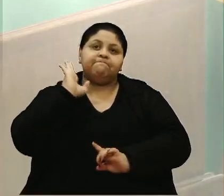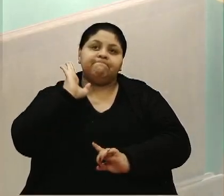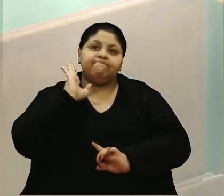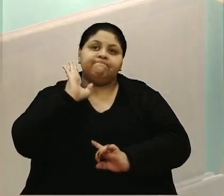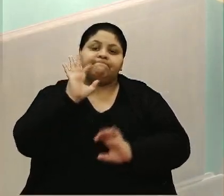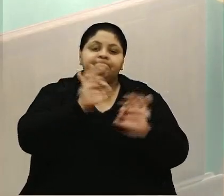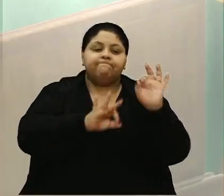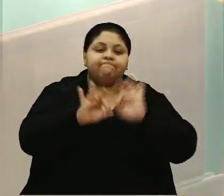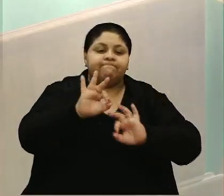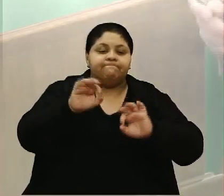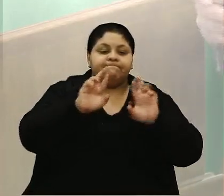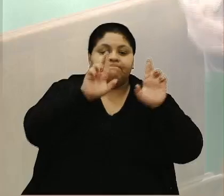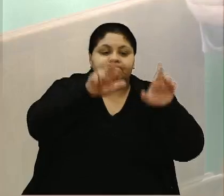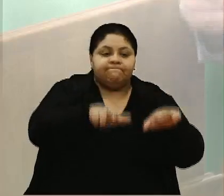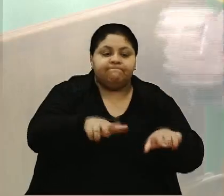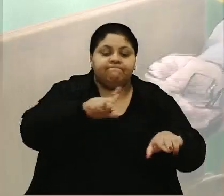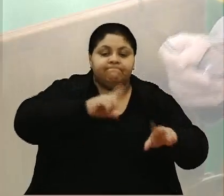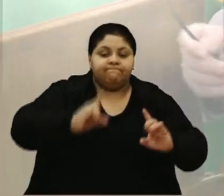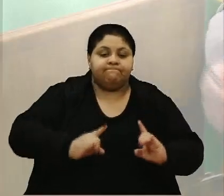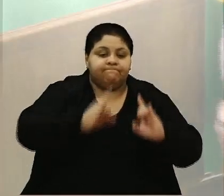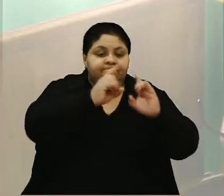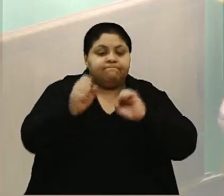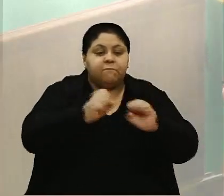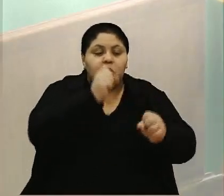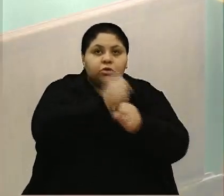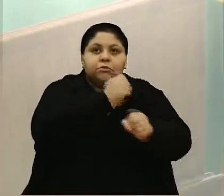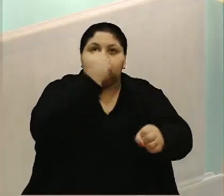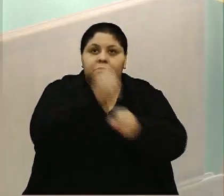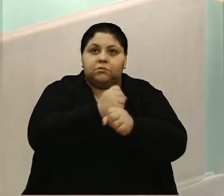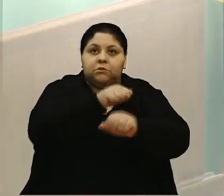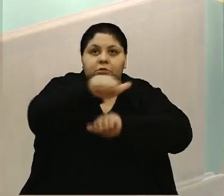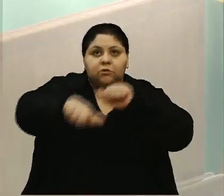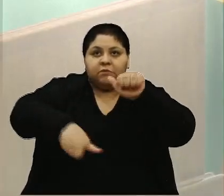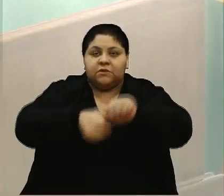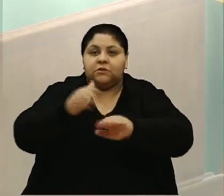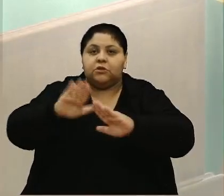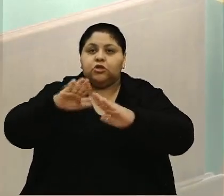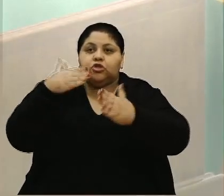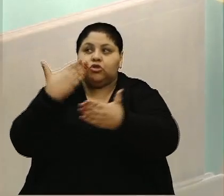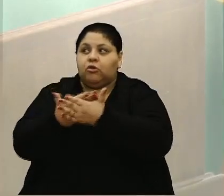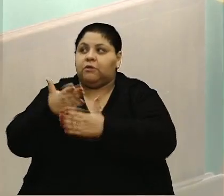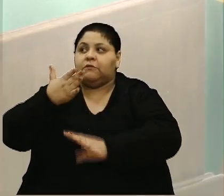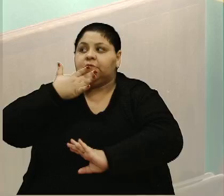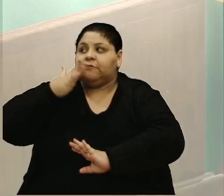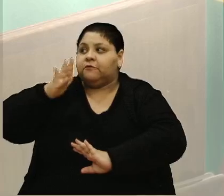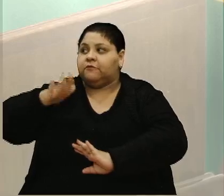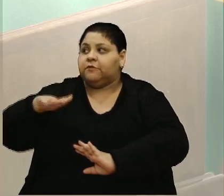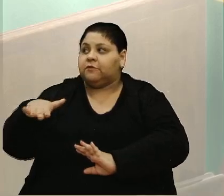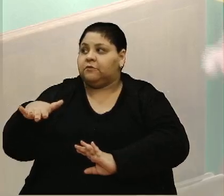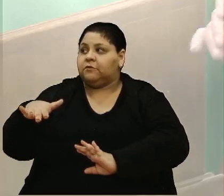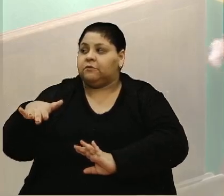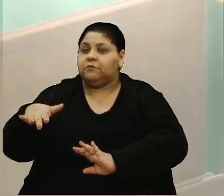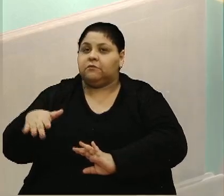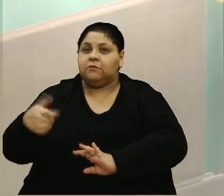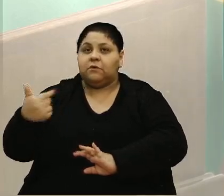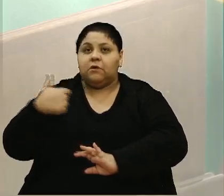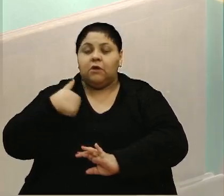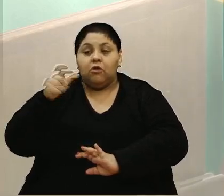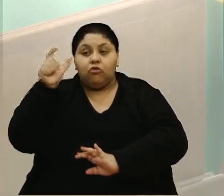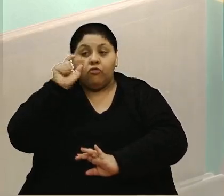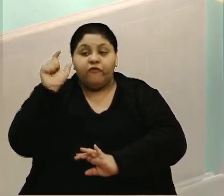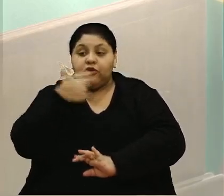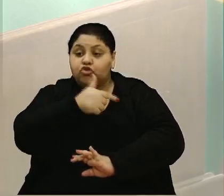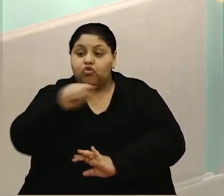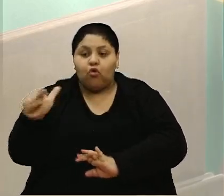região onde tem prédios que podem ser reformados para transformar em escolas infantis. Eu não vejo outro